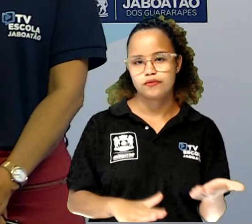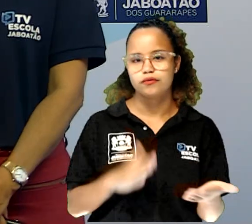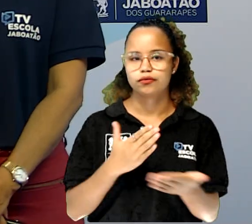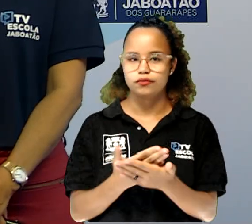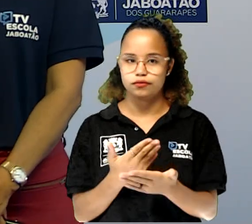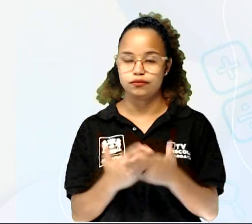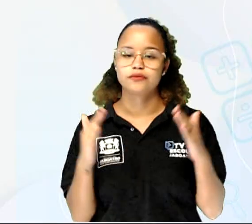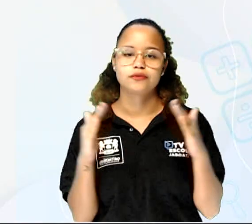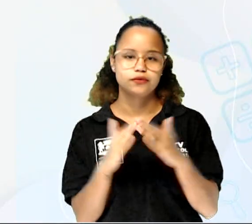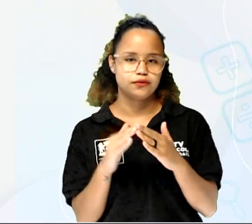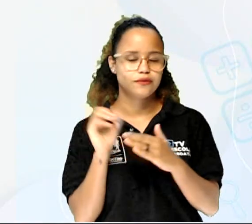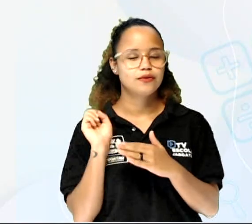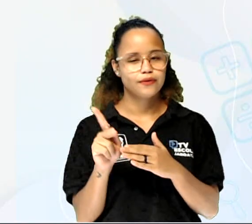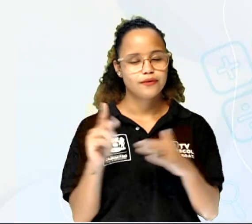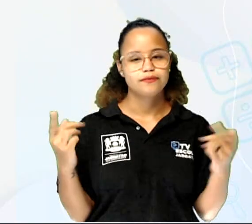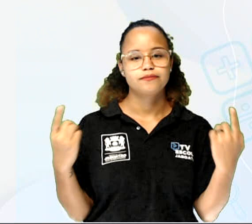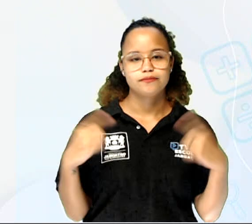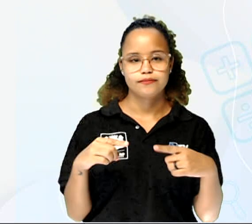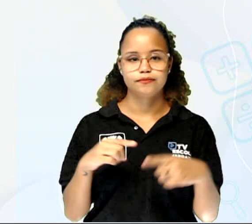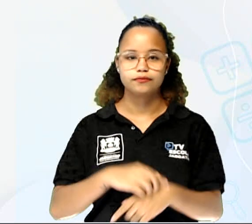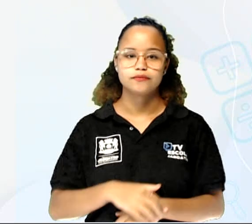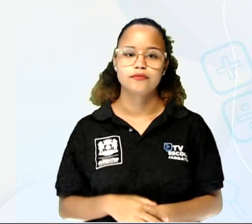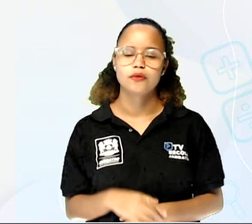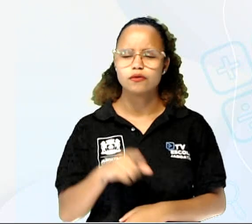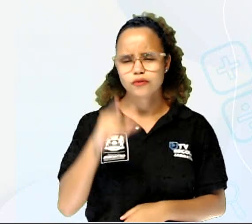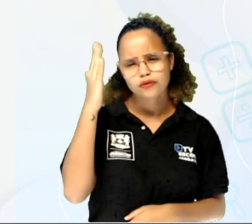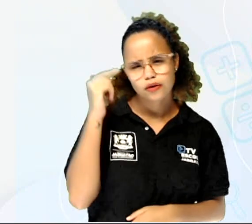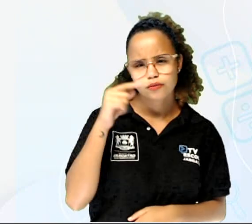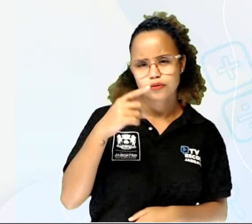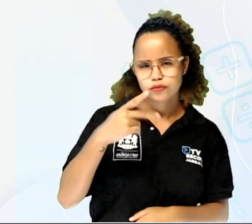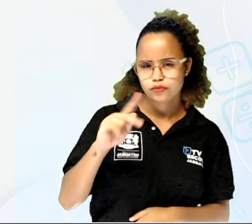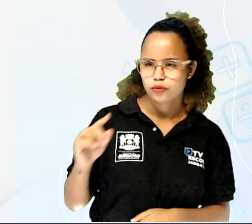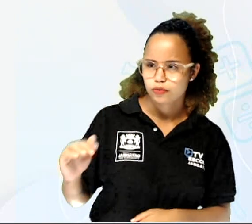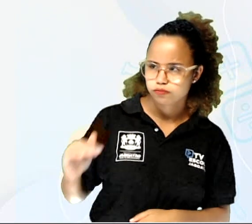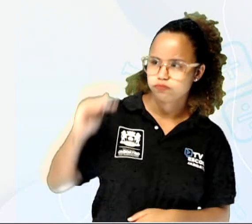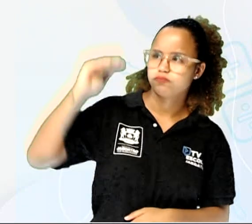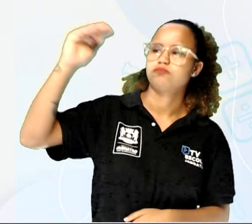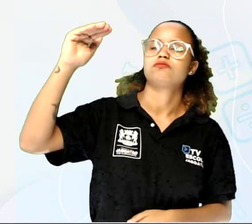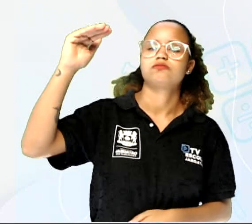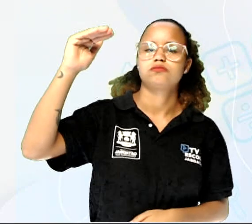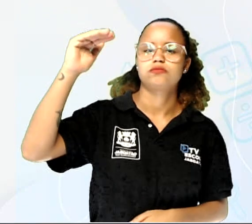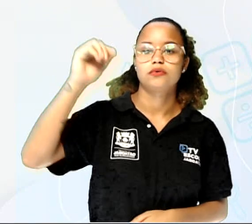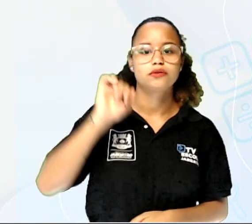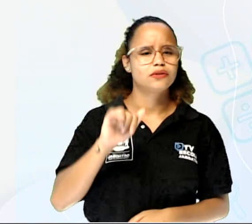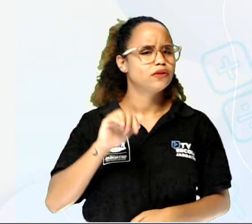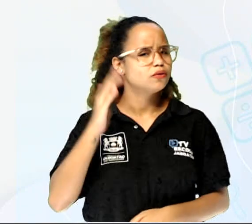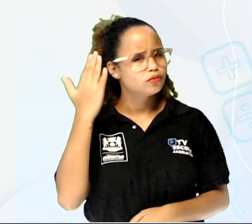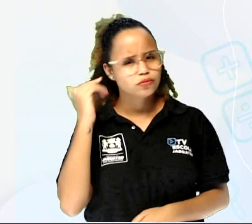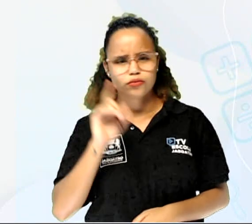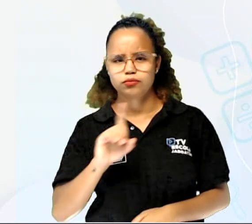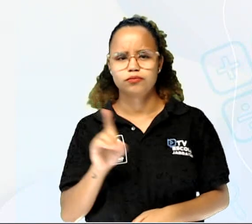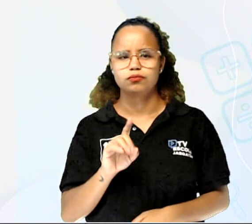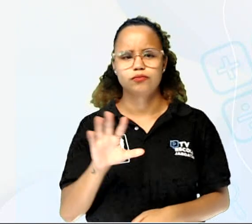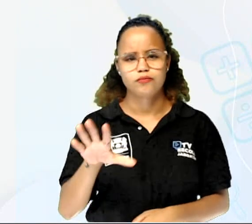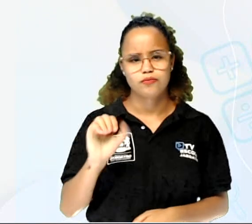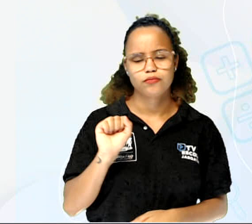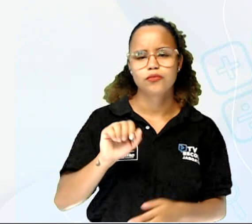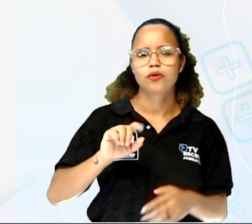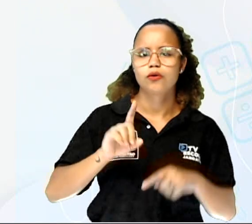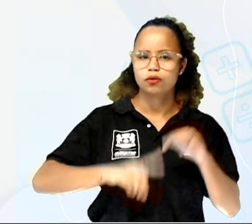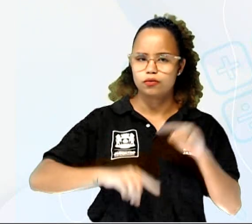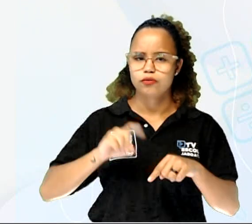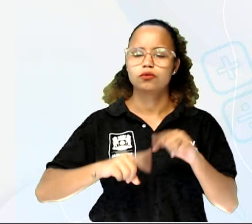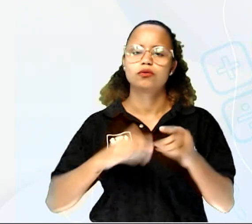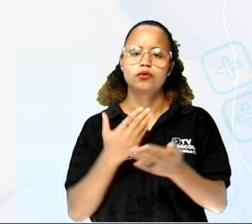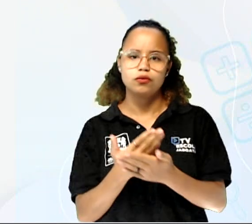em casa, o nosso desafio. Você sabe a sua altura? Se não, pegue um desses instrumentos